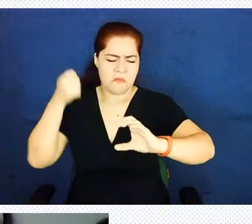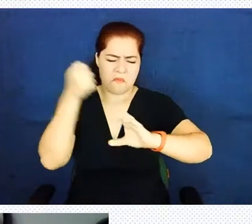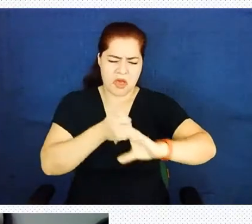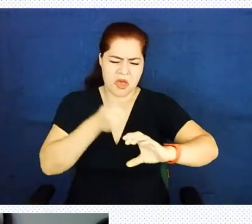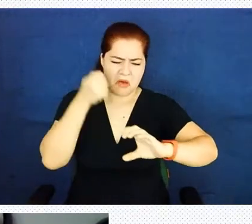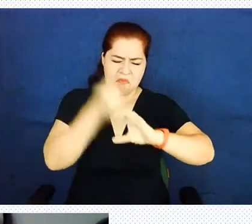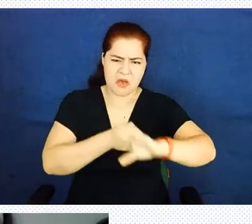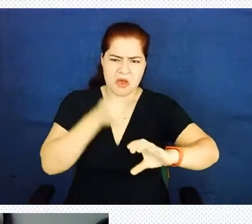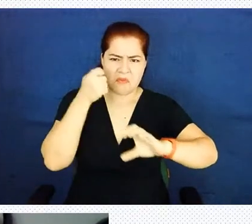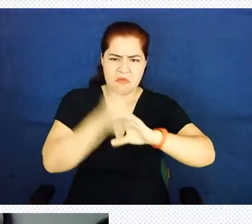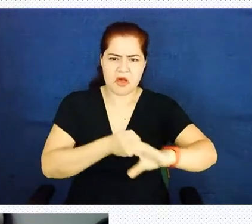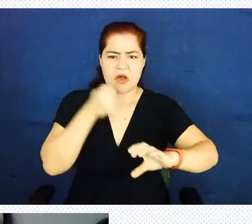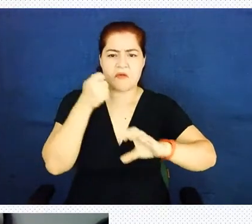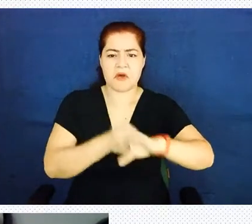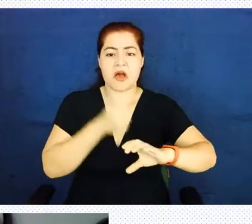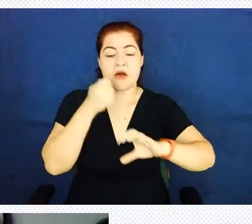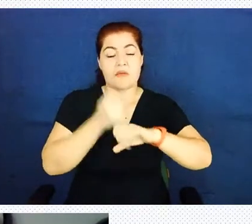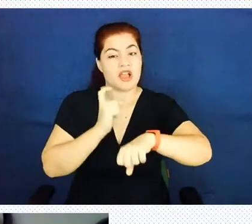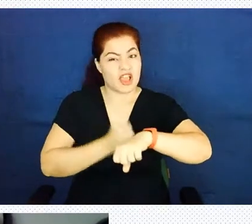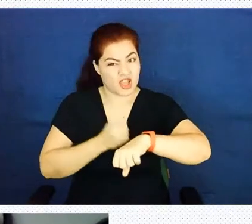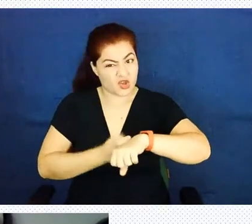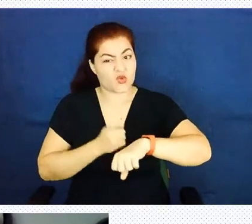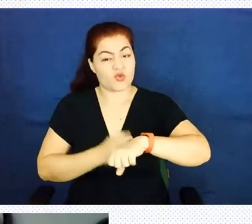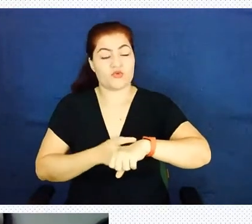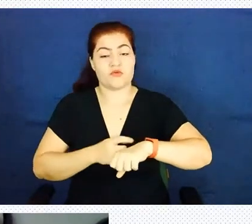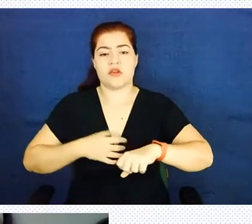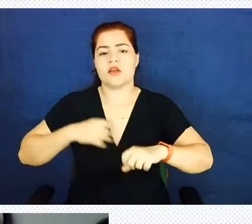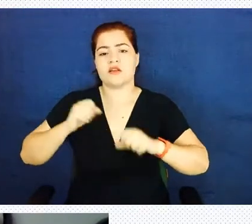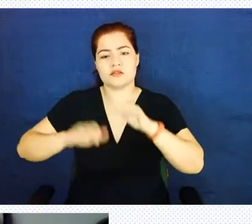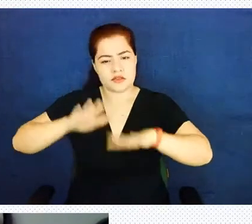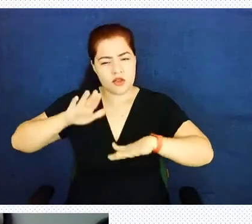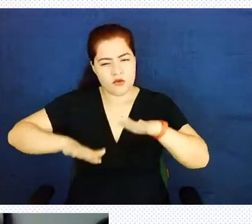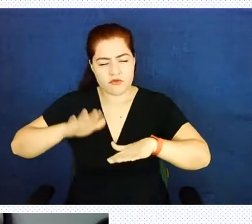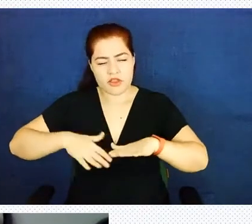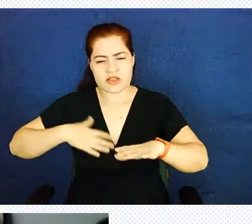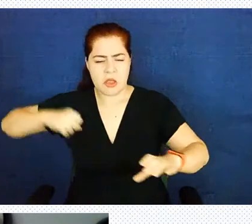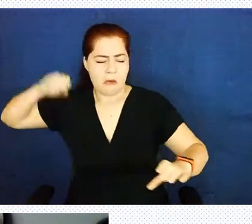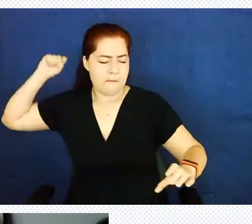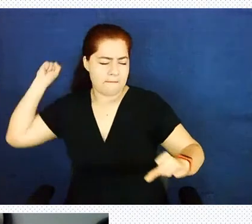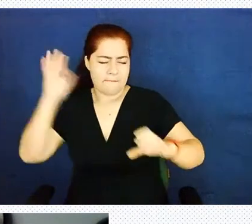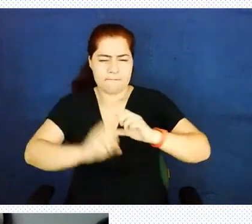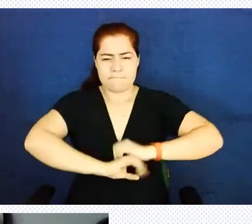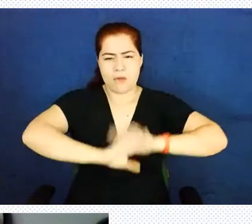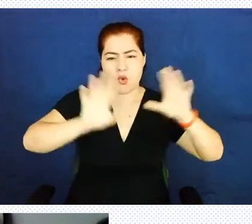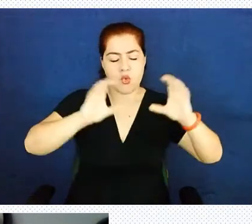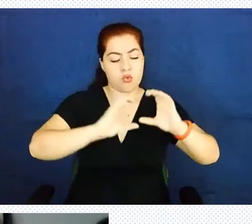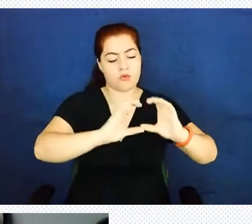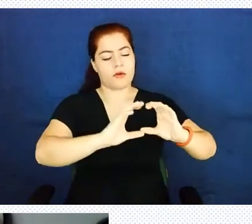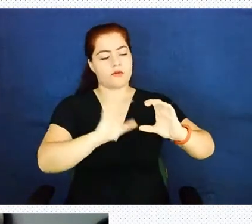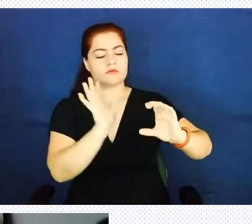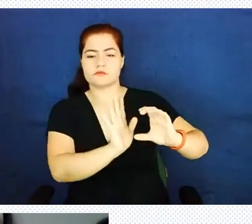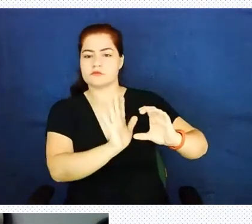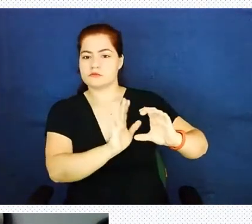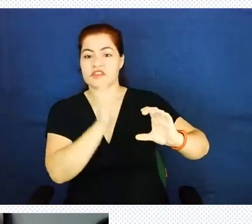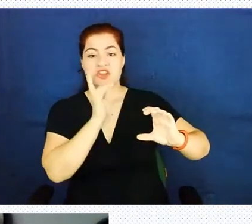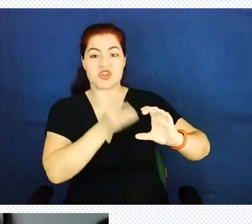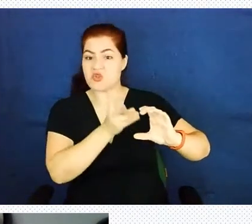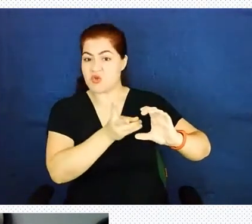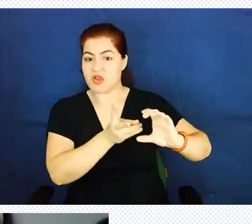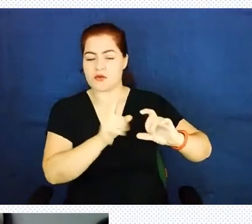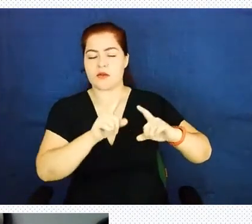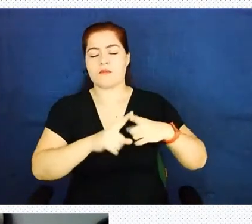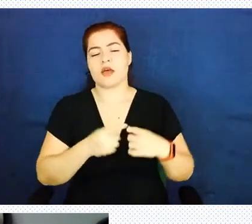de fogo. Mas quase sempre é a tua migalha de humildade e paciência,